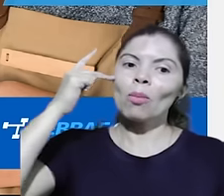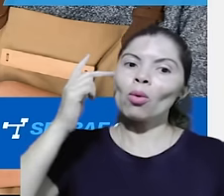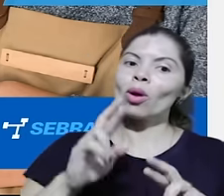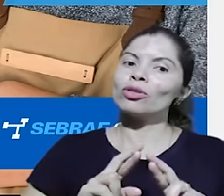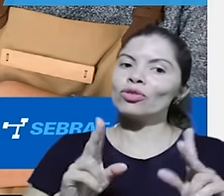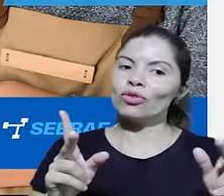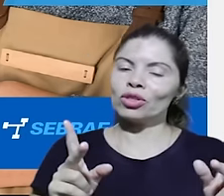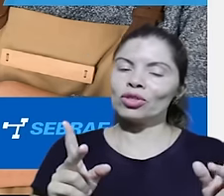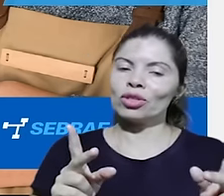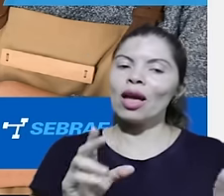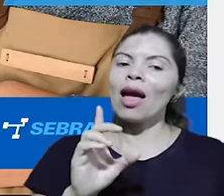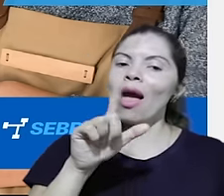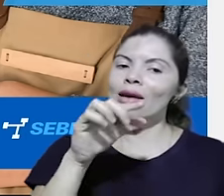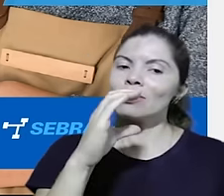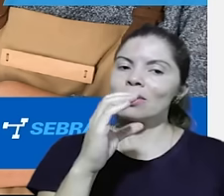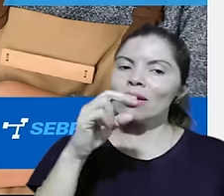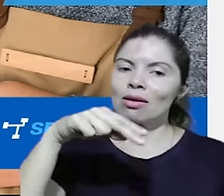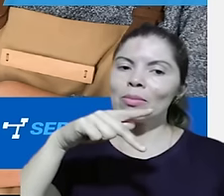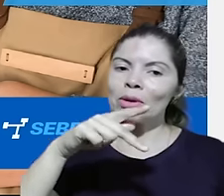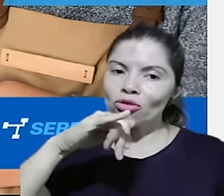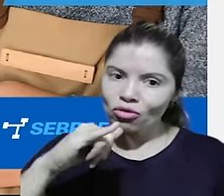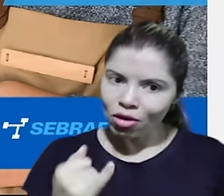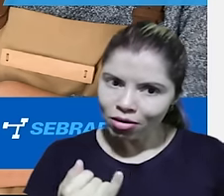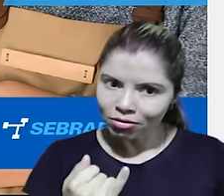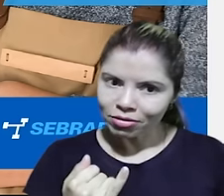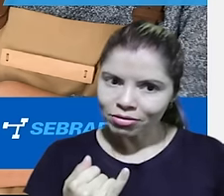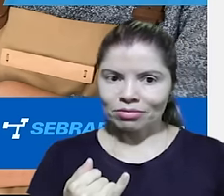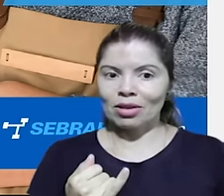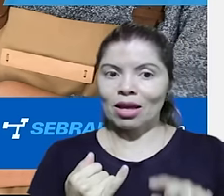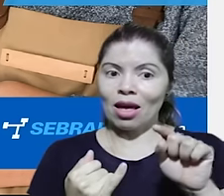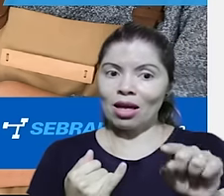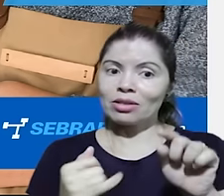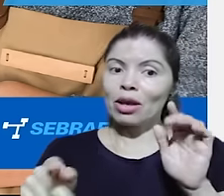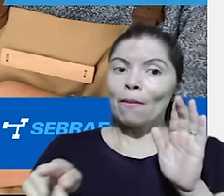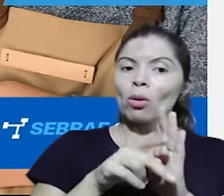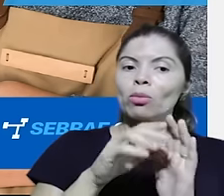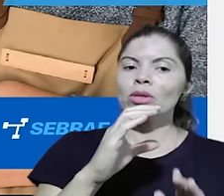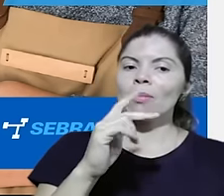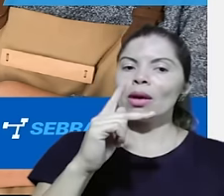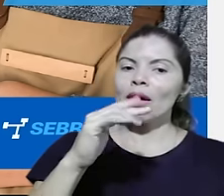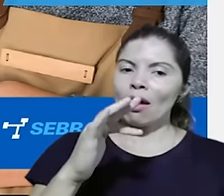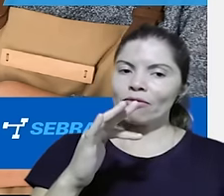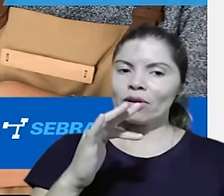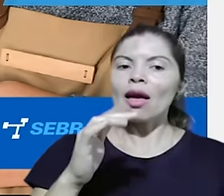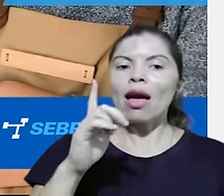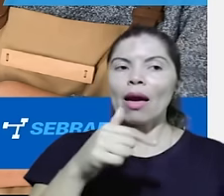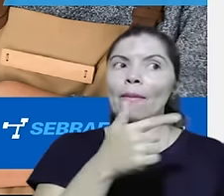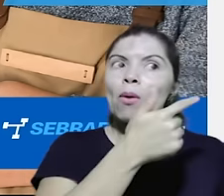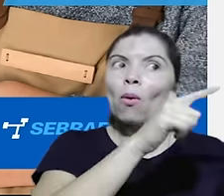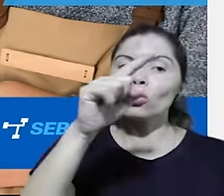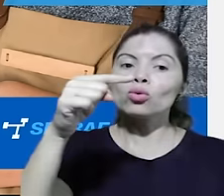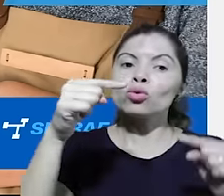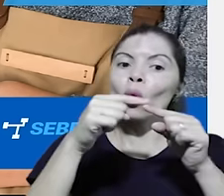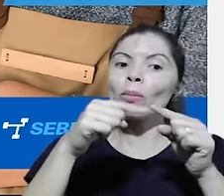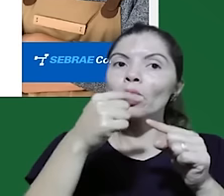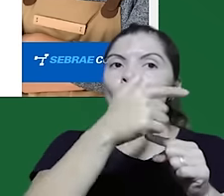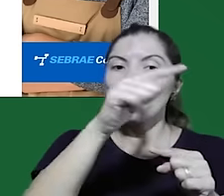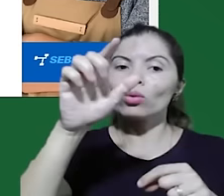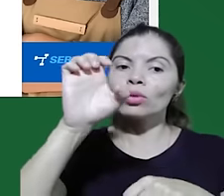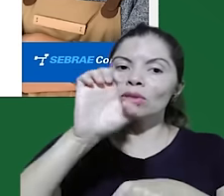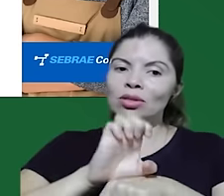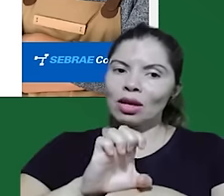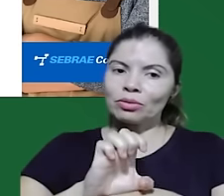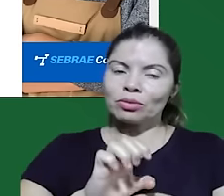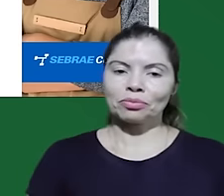ao a inscrição estadual e ela que te dá direito a emitir o documento fiscal então produtor rural de São Paulo não acione essa opção